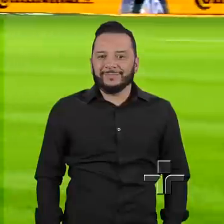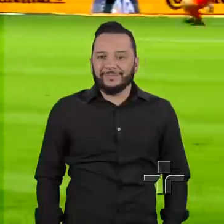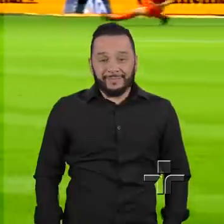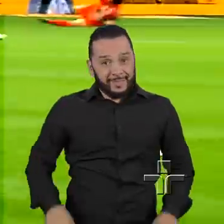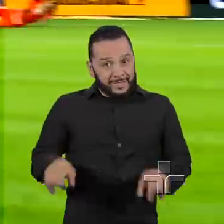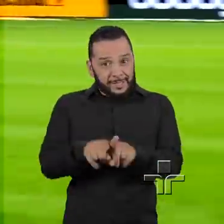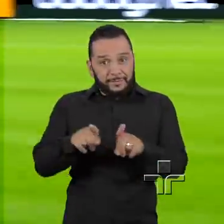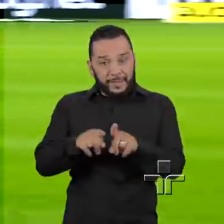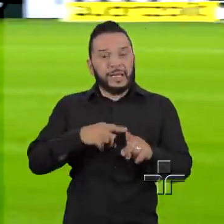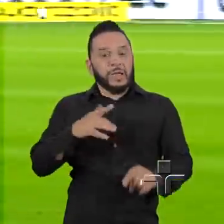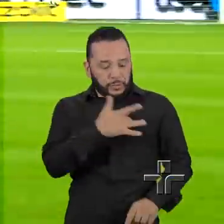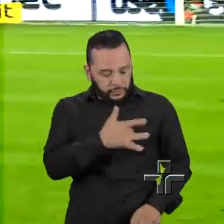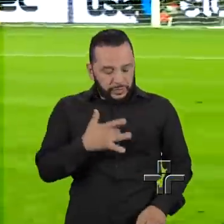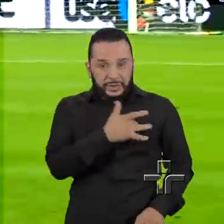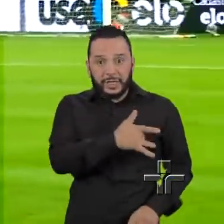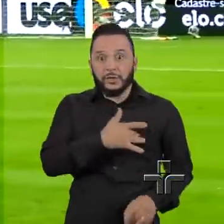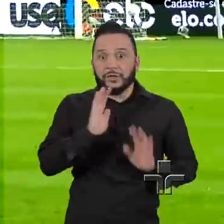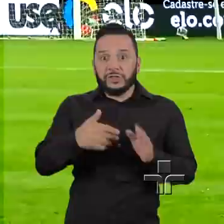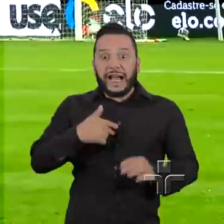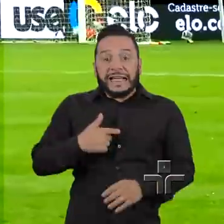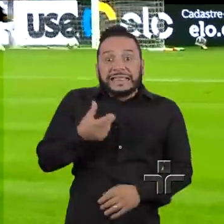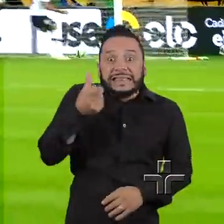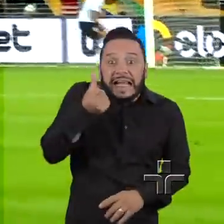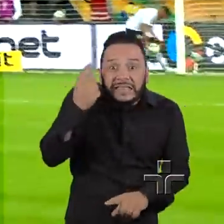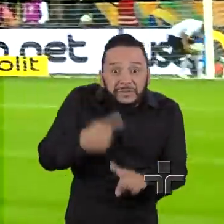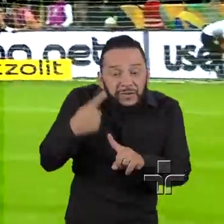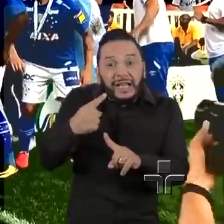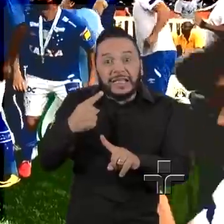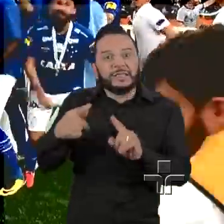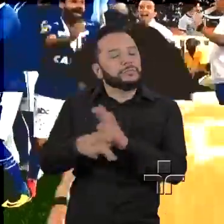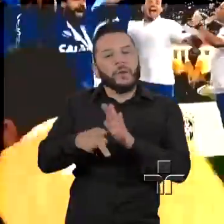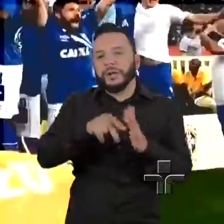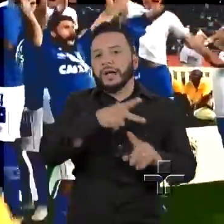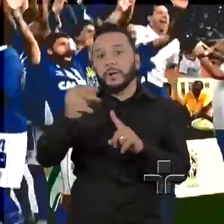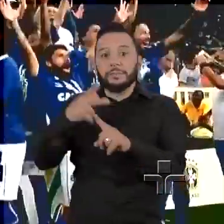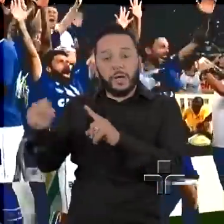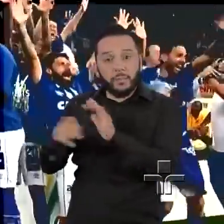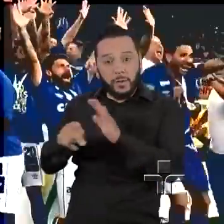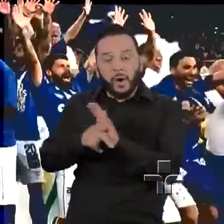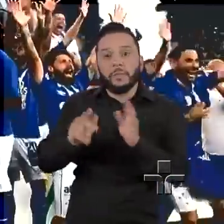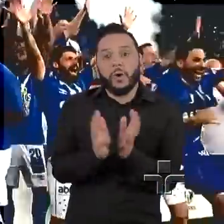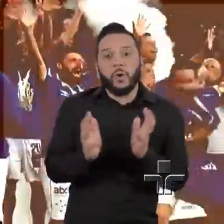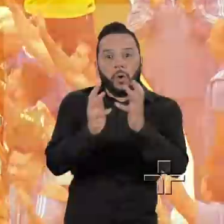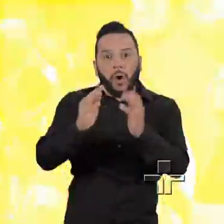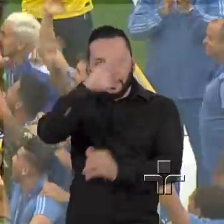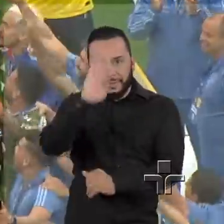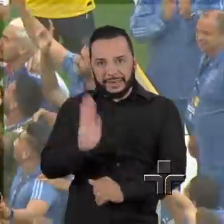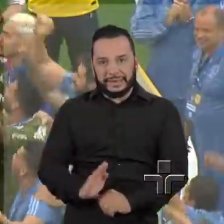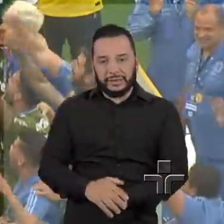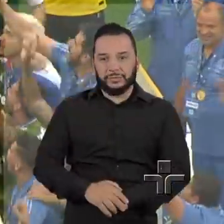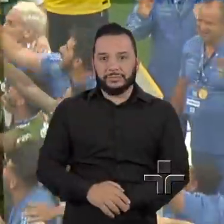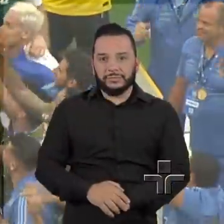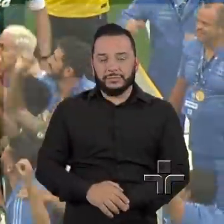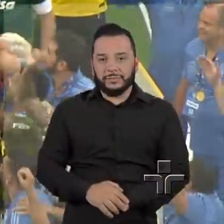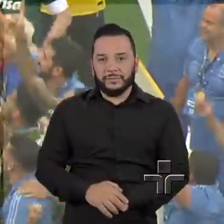Ano em que o Cruzeiro, com o 6º título, se tornou o maior vencedor da Copa do Brasil.